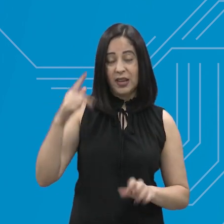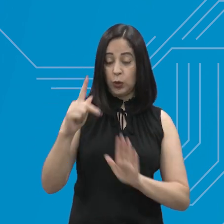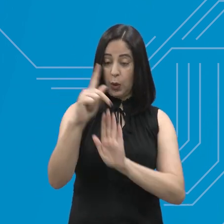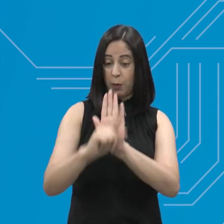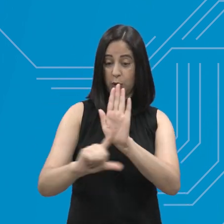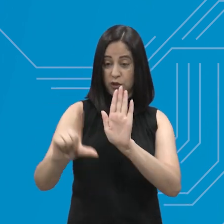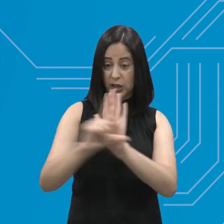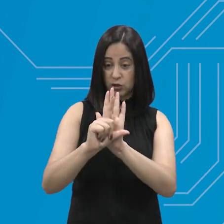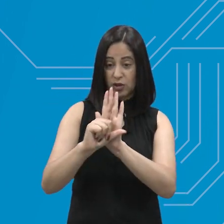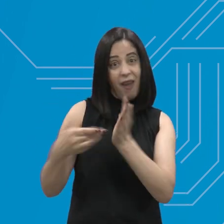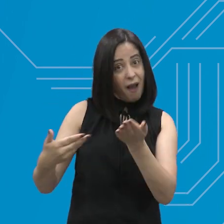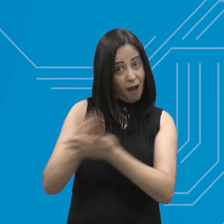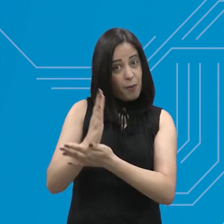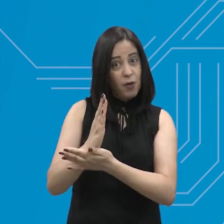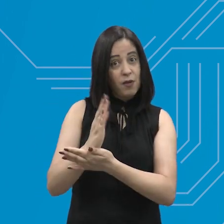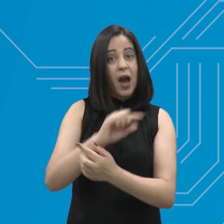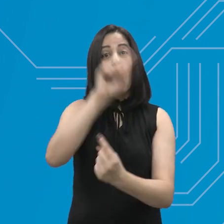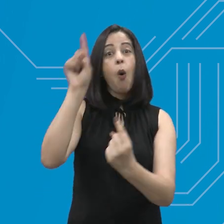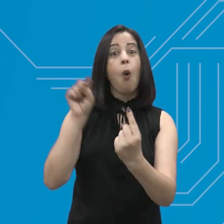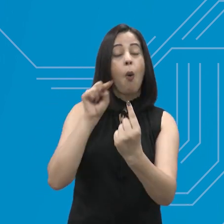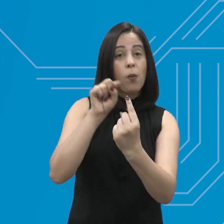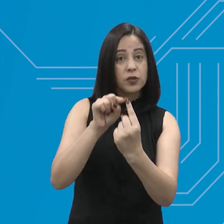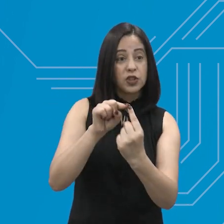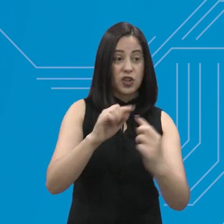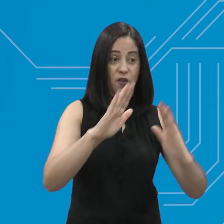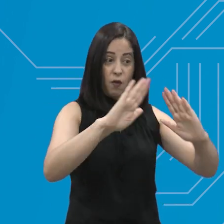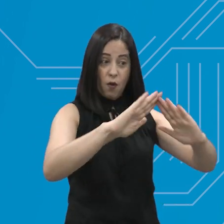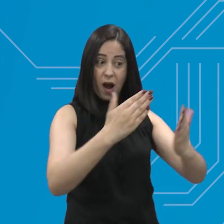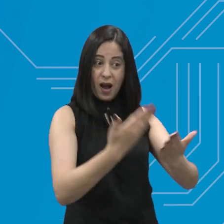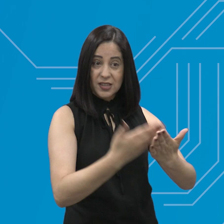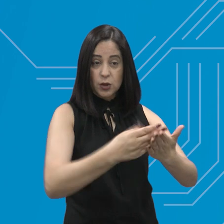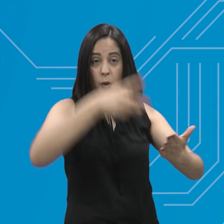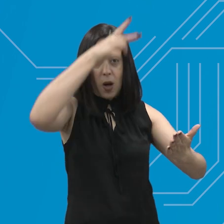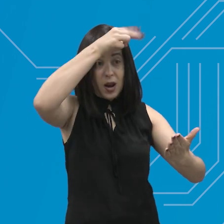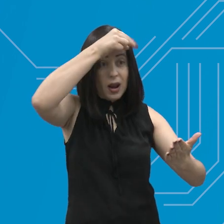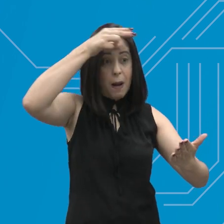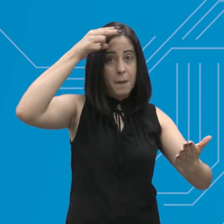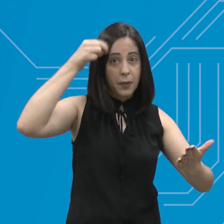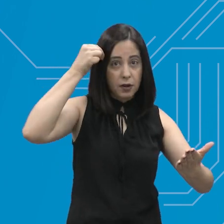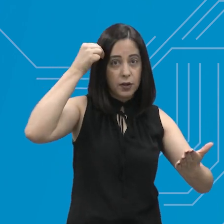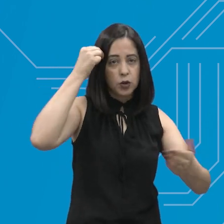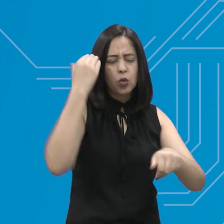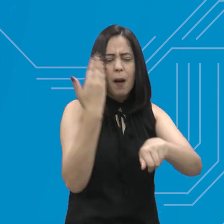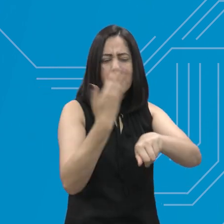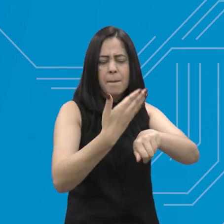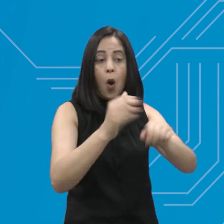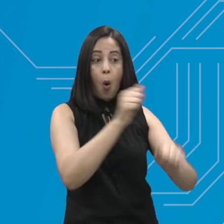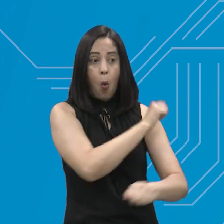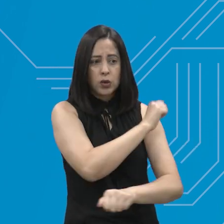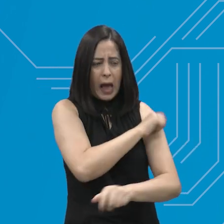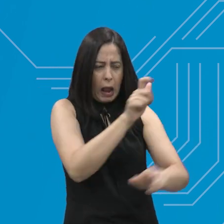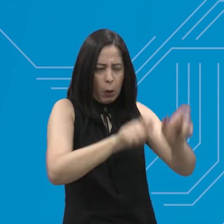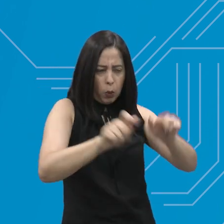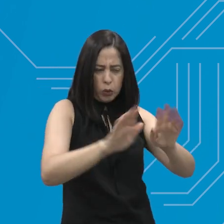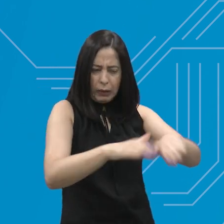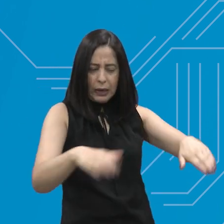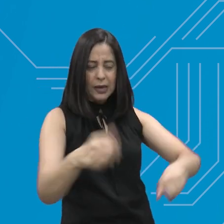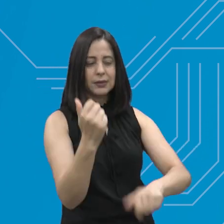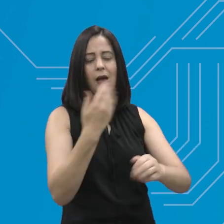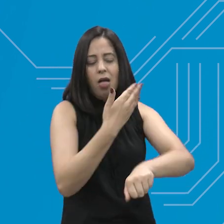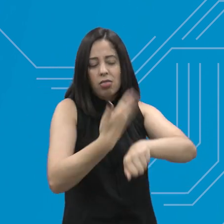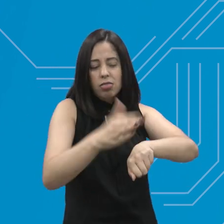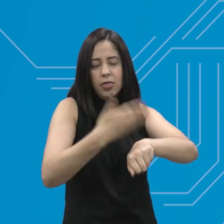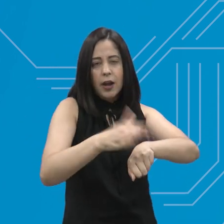vereadores aprovaram um projeto de lei que institui como atividade extracurricular nas escolas aqui da cidade o